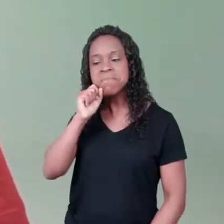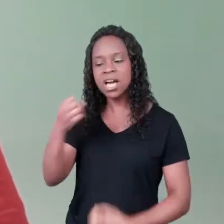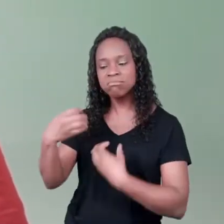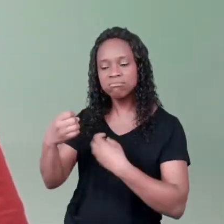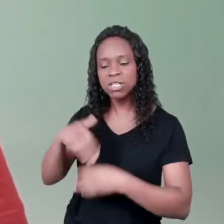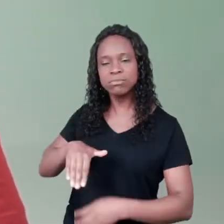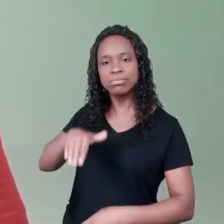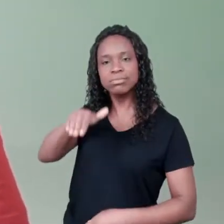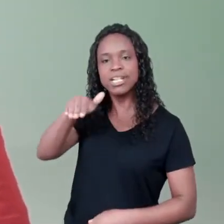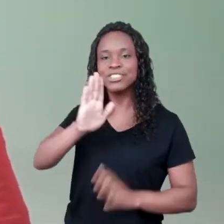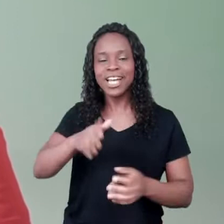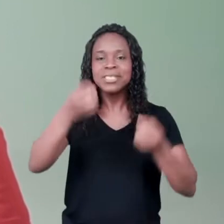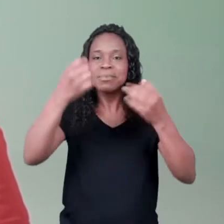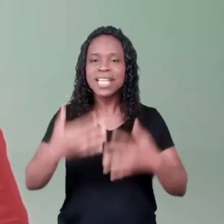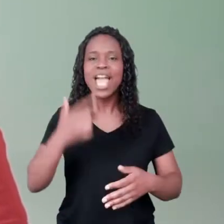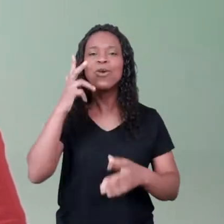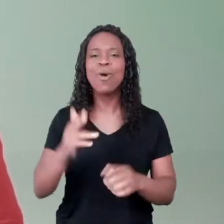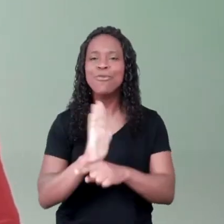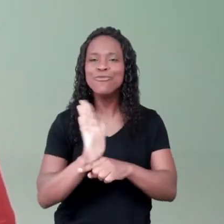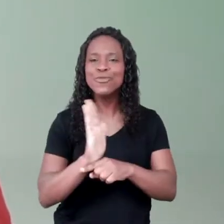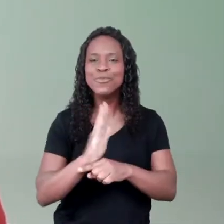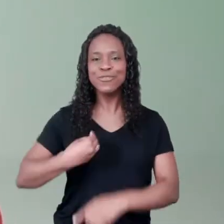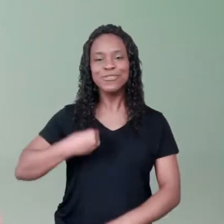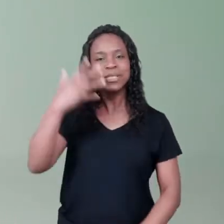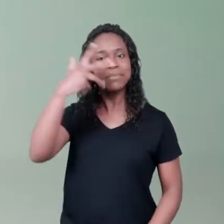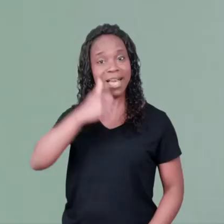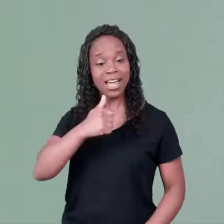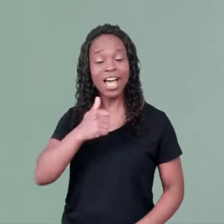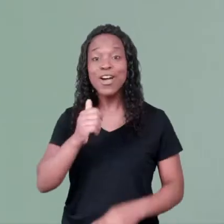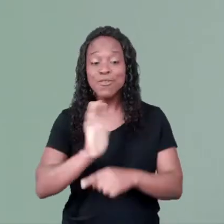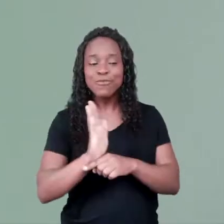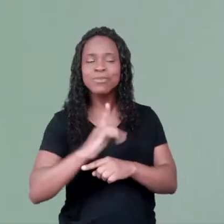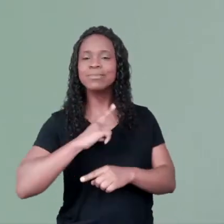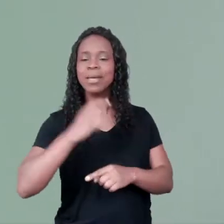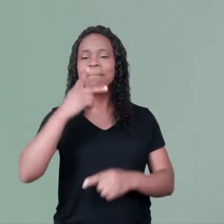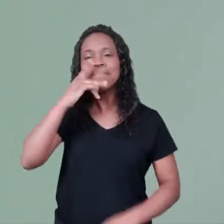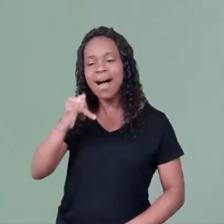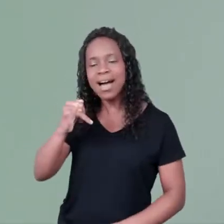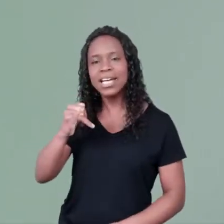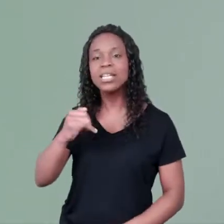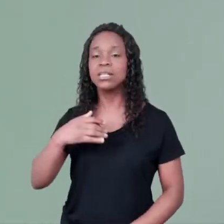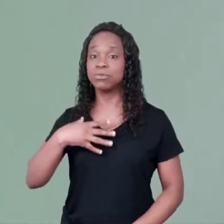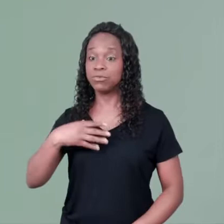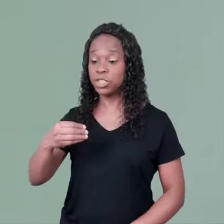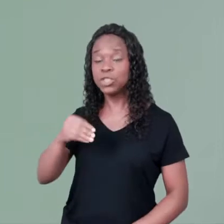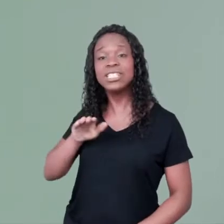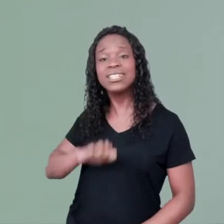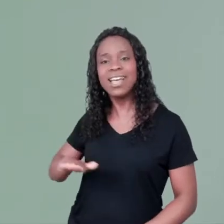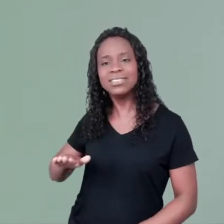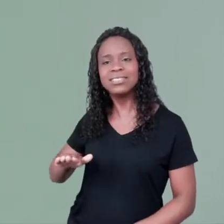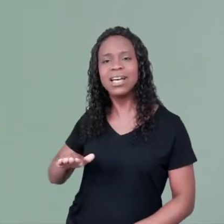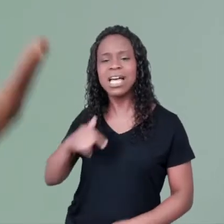Meus pais criaram a gente, eu até comentei, como naquele filme A Vida é Bela, no filme onde um pai com